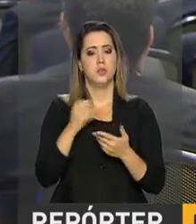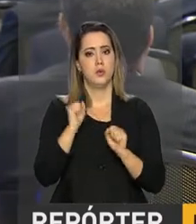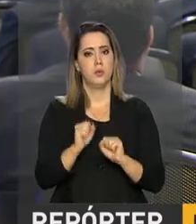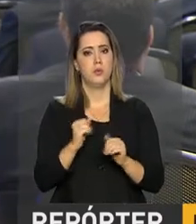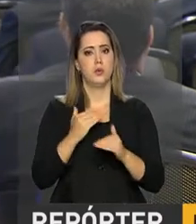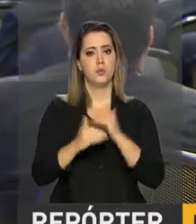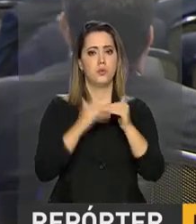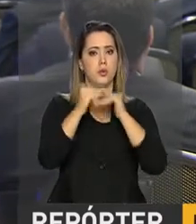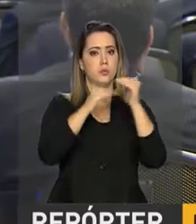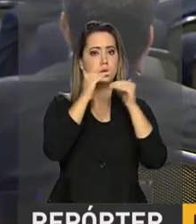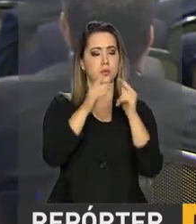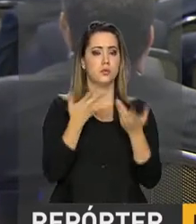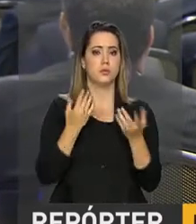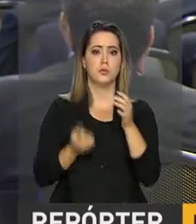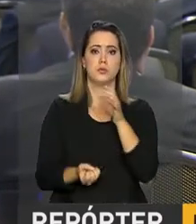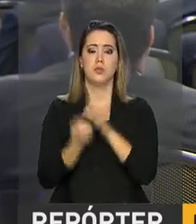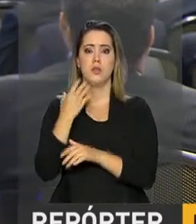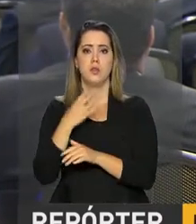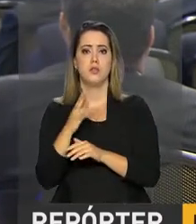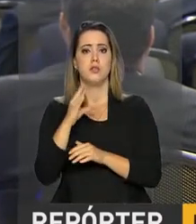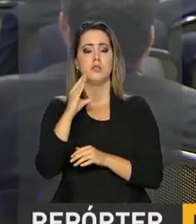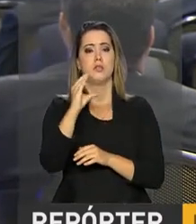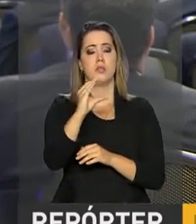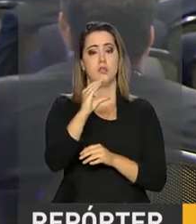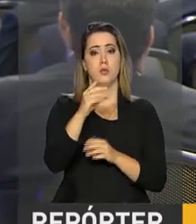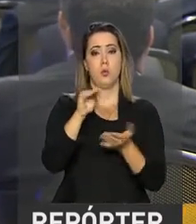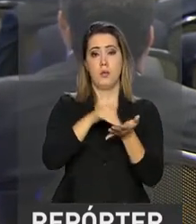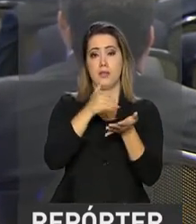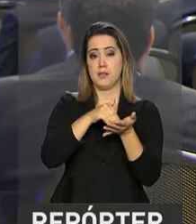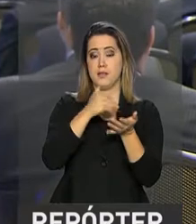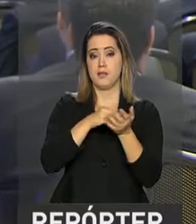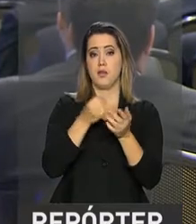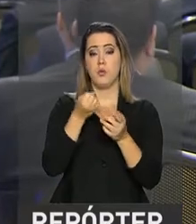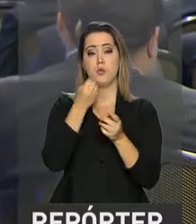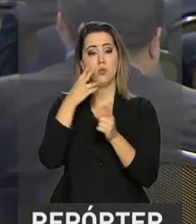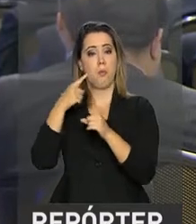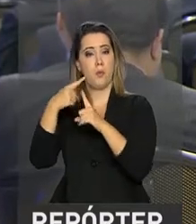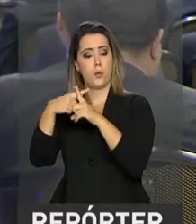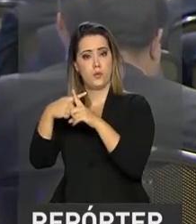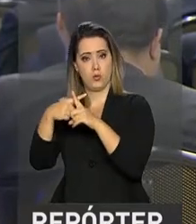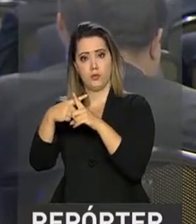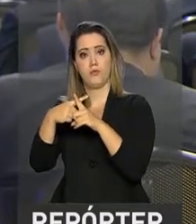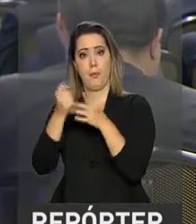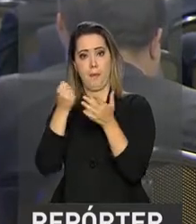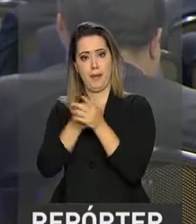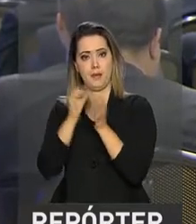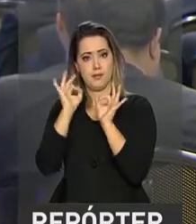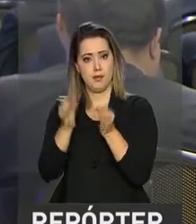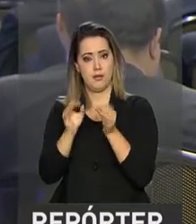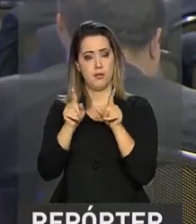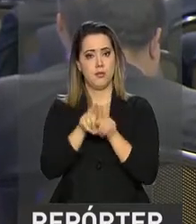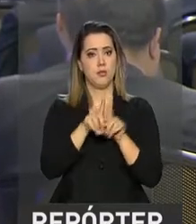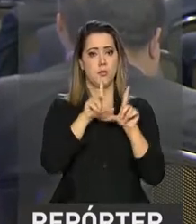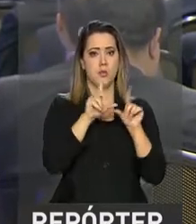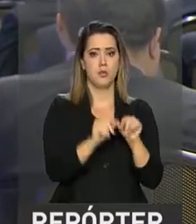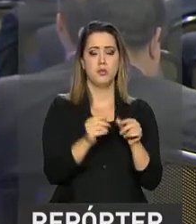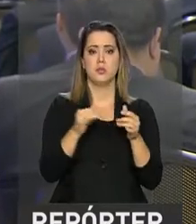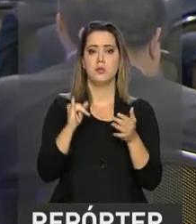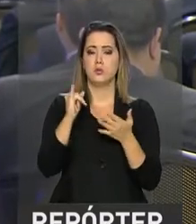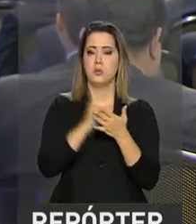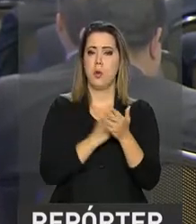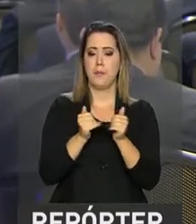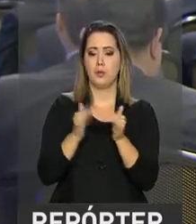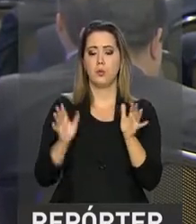produtividade como a criação do cadastro de bons pagadores a redução no tempo para o pagamento de impostos a abertura de